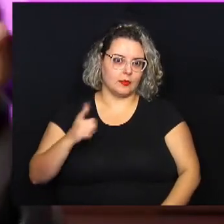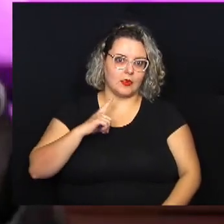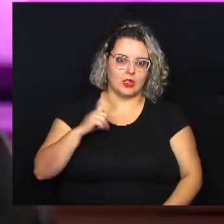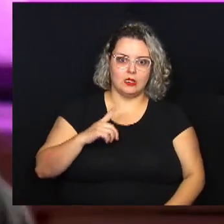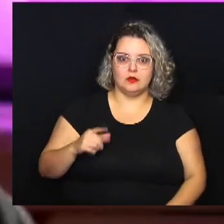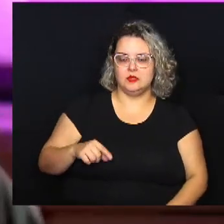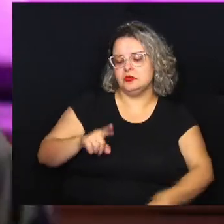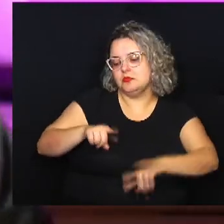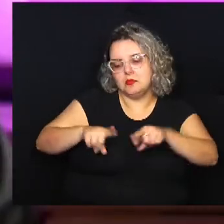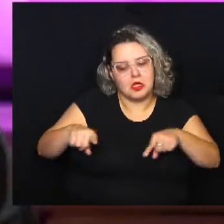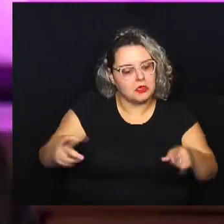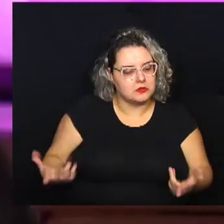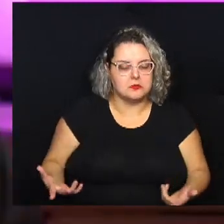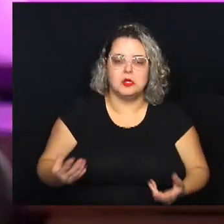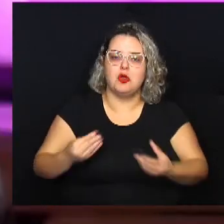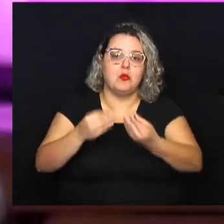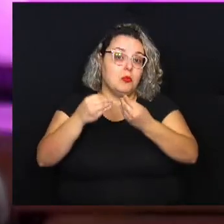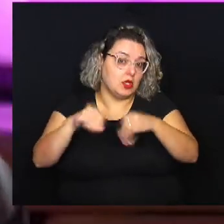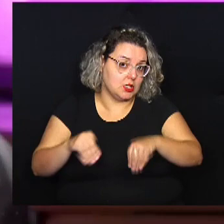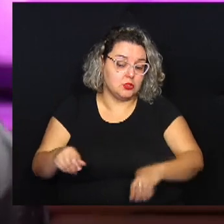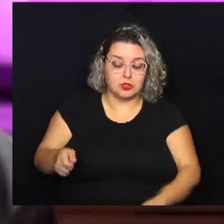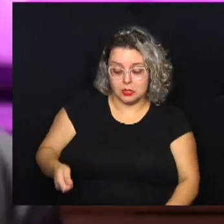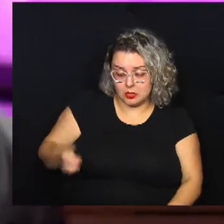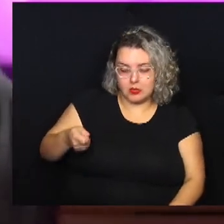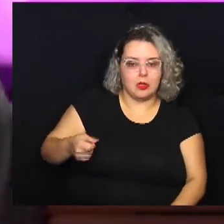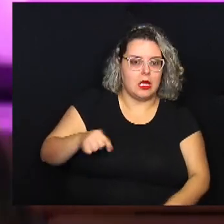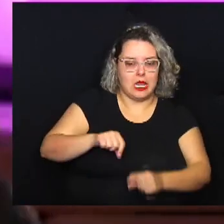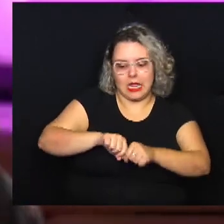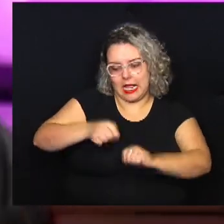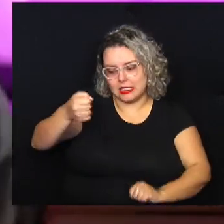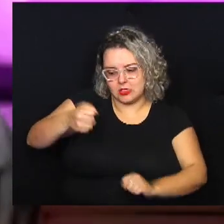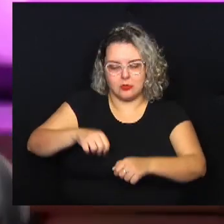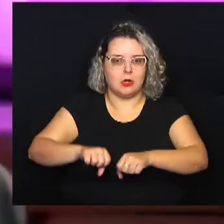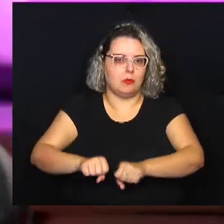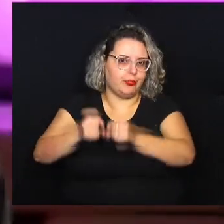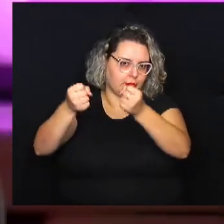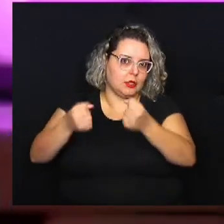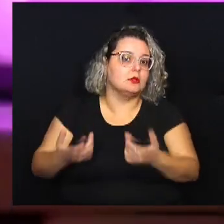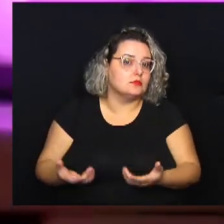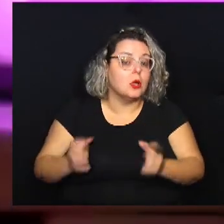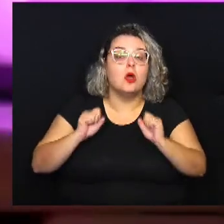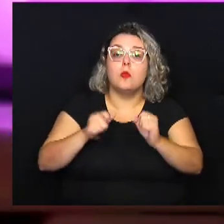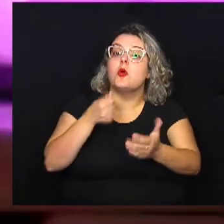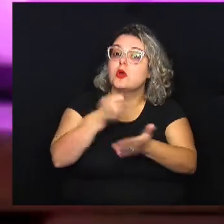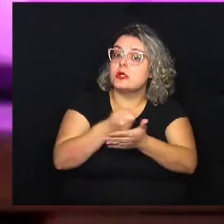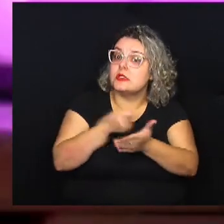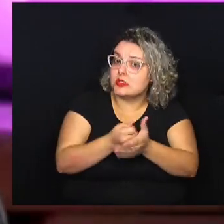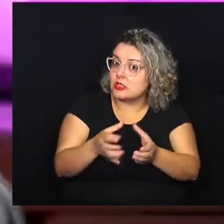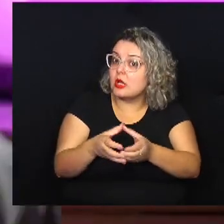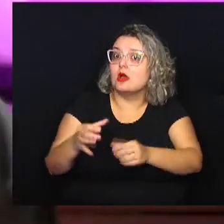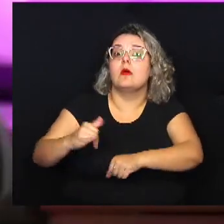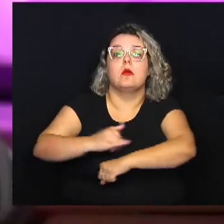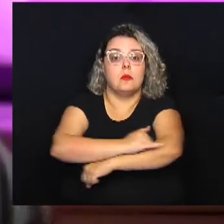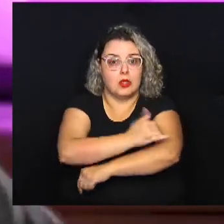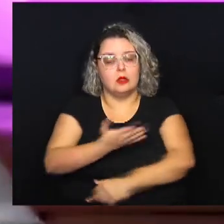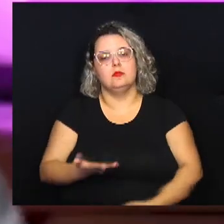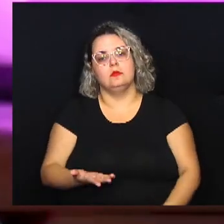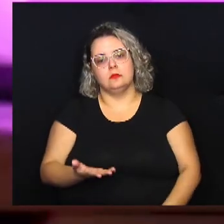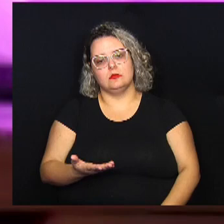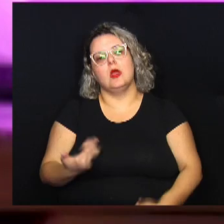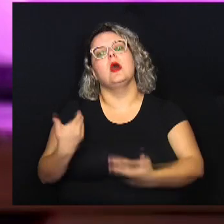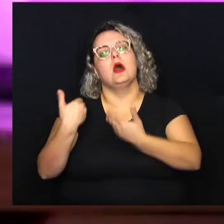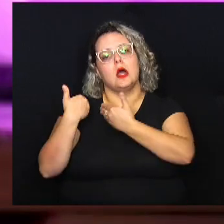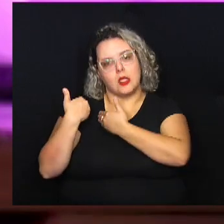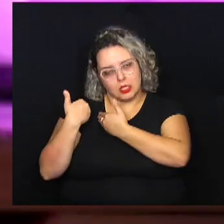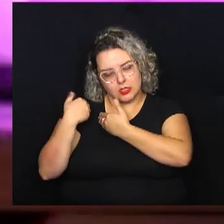avaria, algum tipo de dano na sua mala, rasgou, quebrou, você pode exigir da companhia aérea a devida